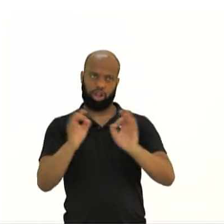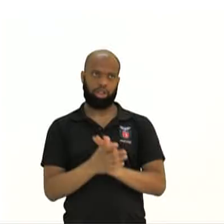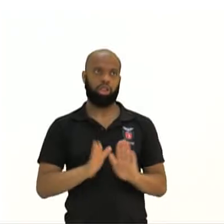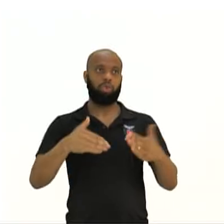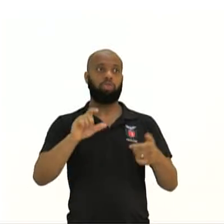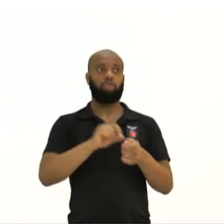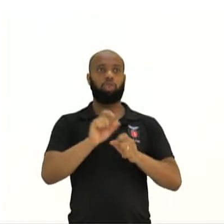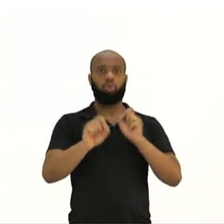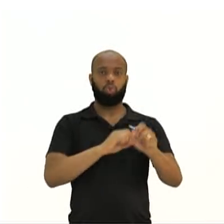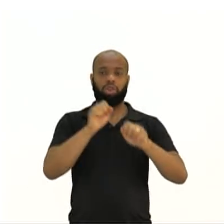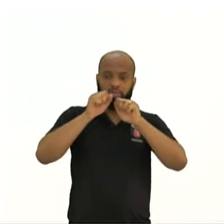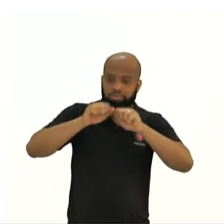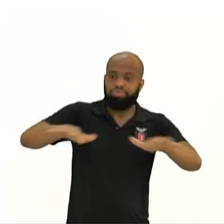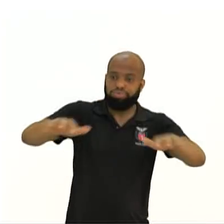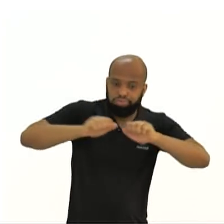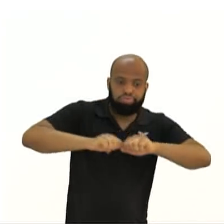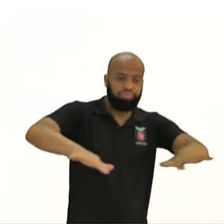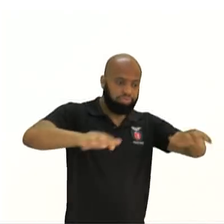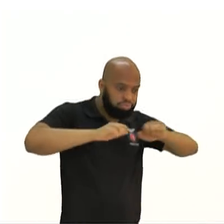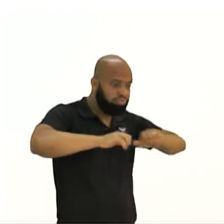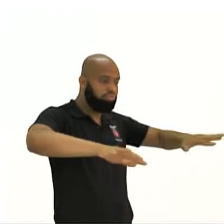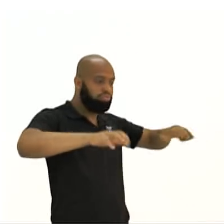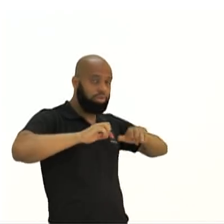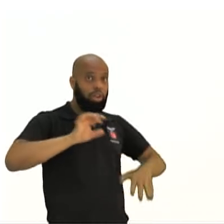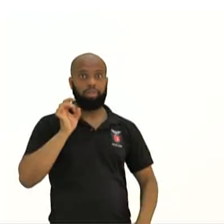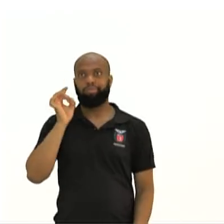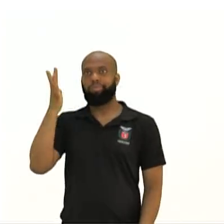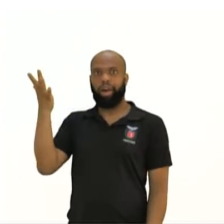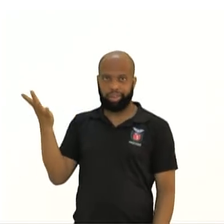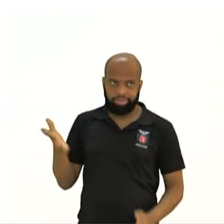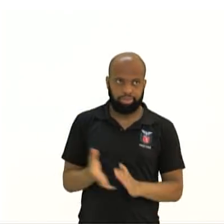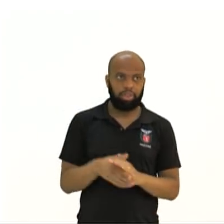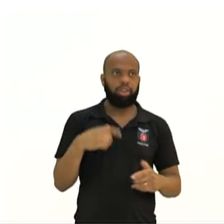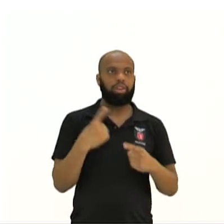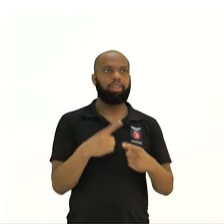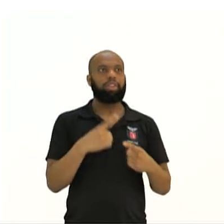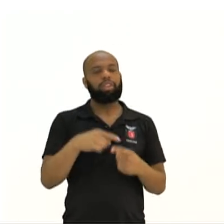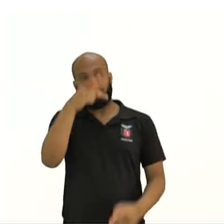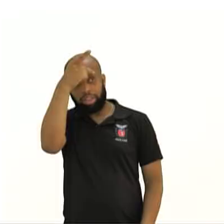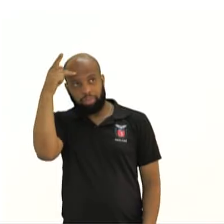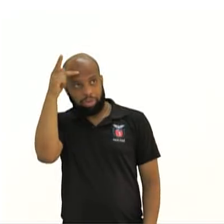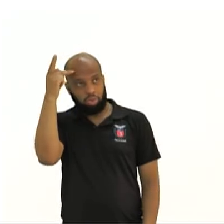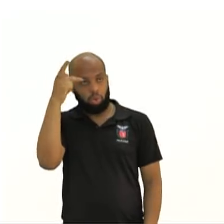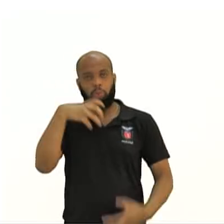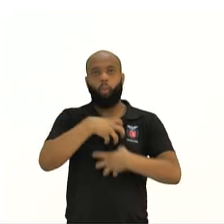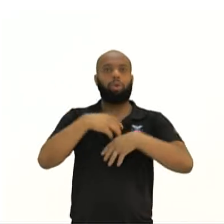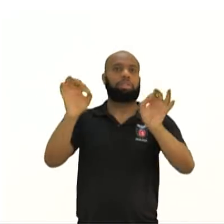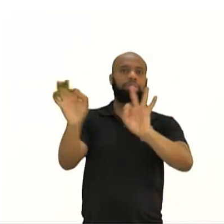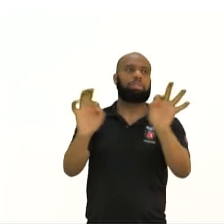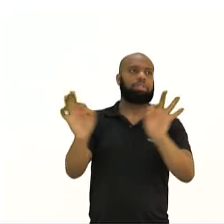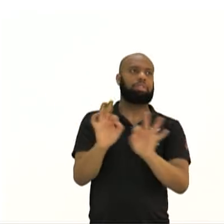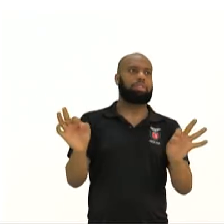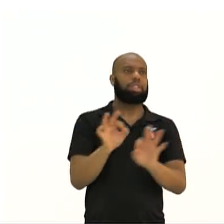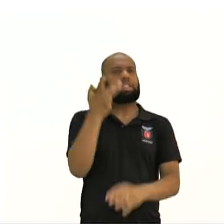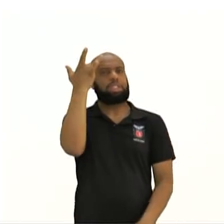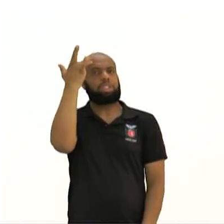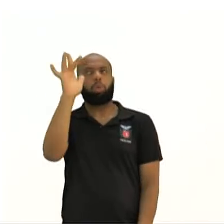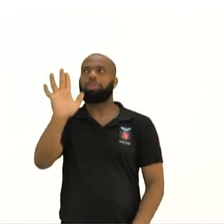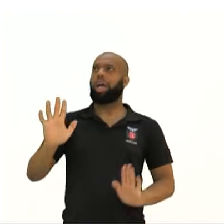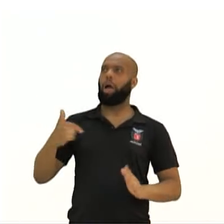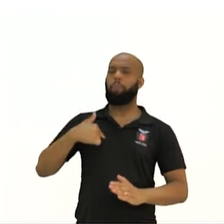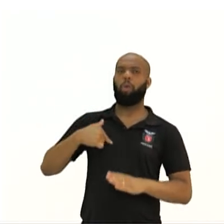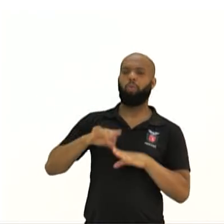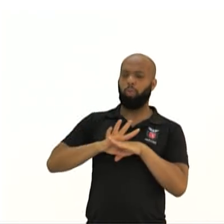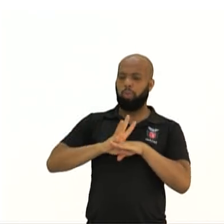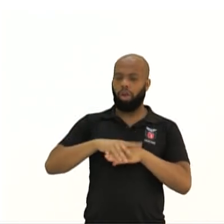que a transmissão seja ainda mais facilitada. Afinal, às vezes a pessoa não sente nada, não sabe que está